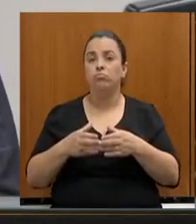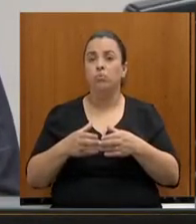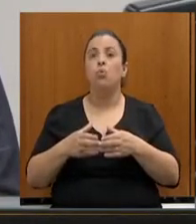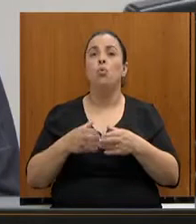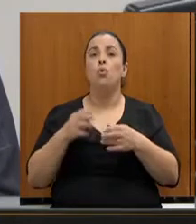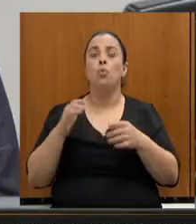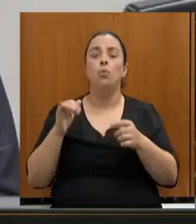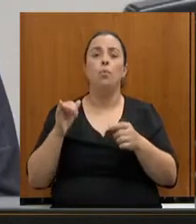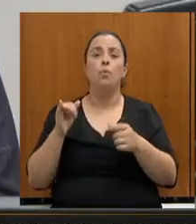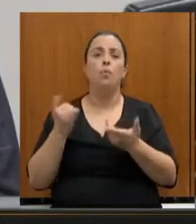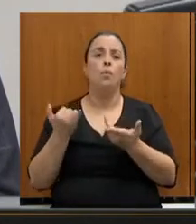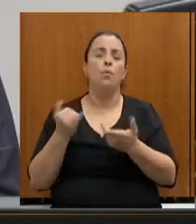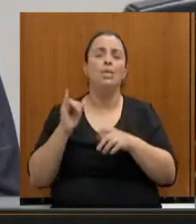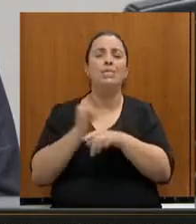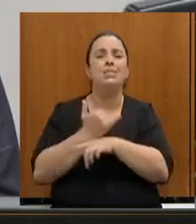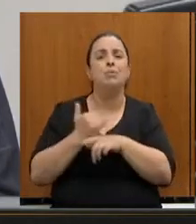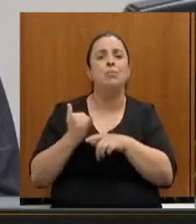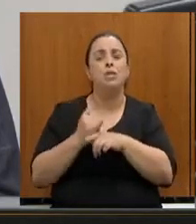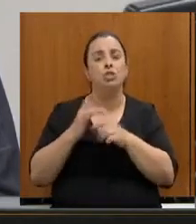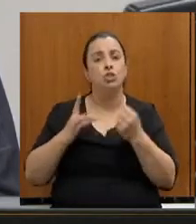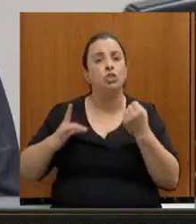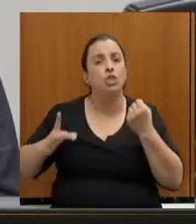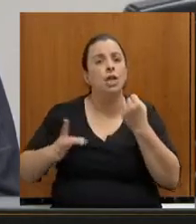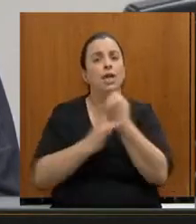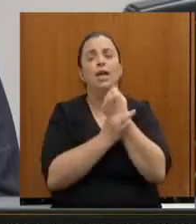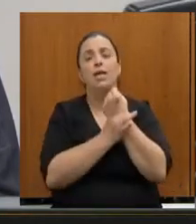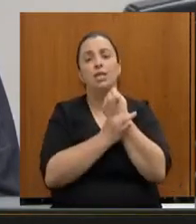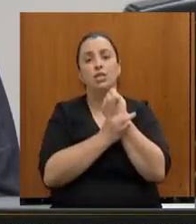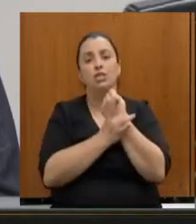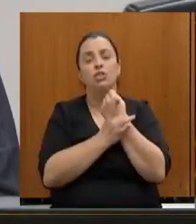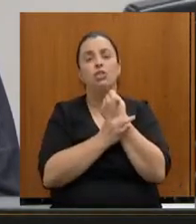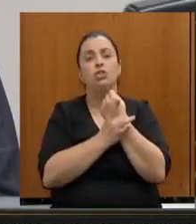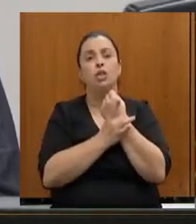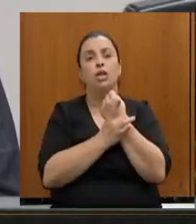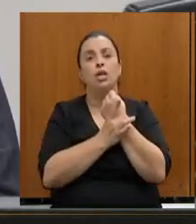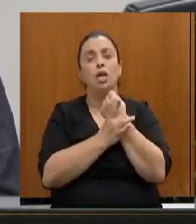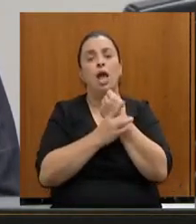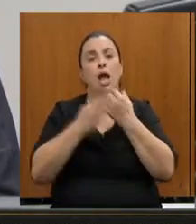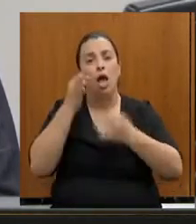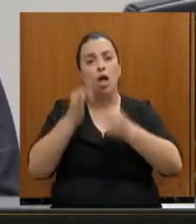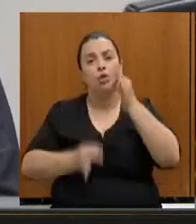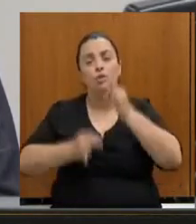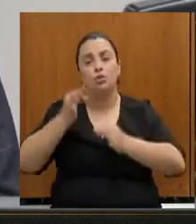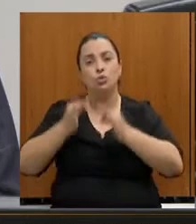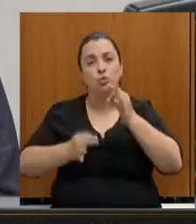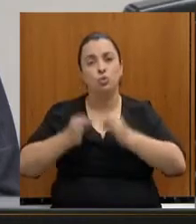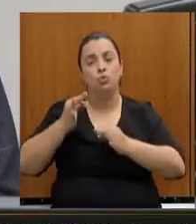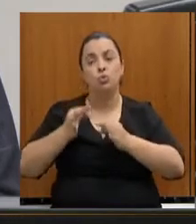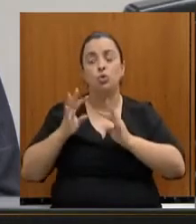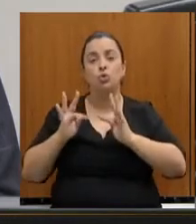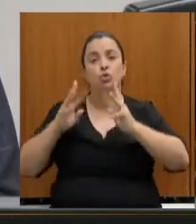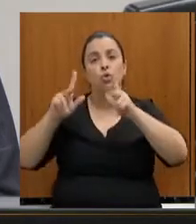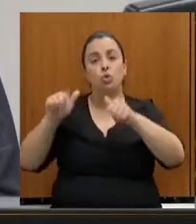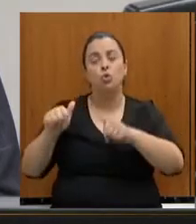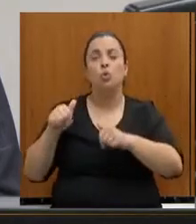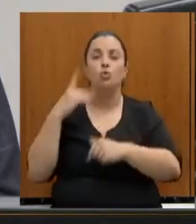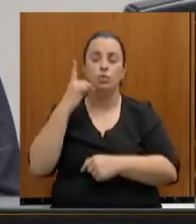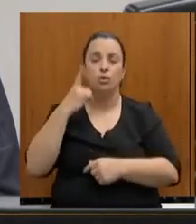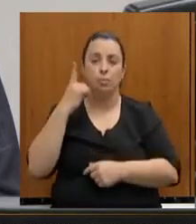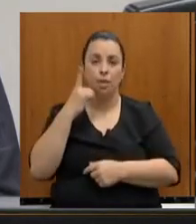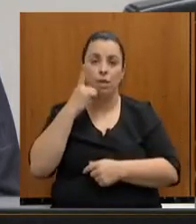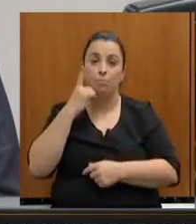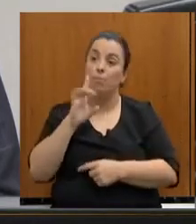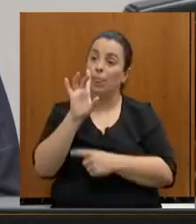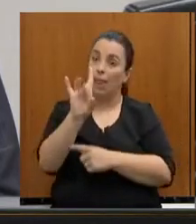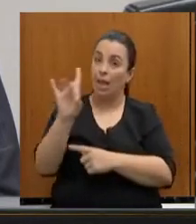garantia de respeito ao pleito justo de todos os deputados para Deputado aqui tem